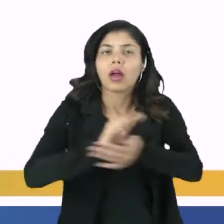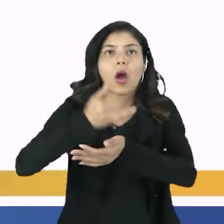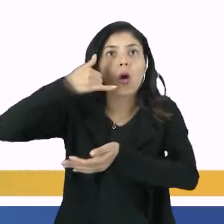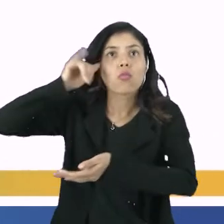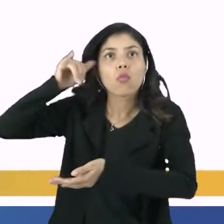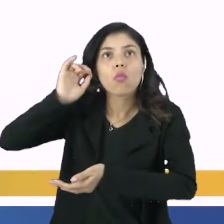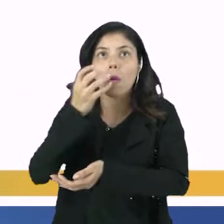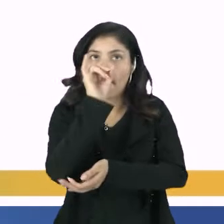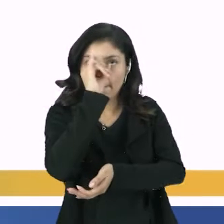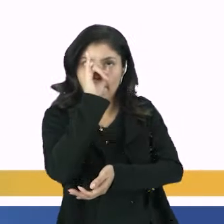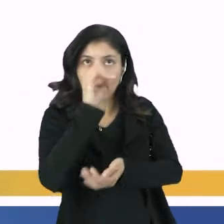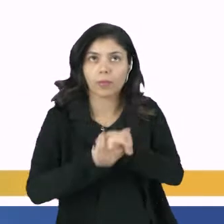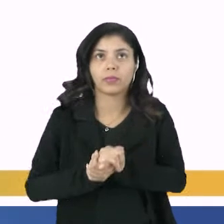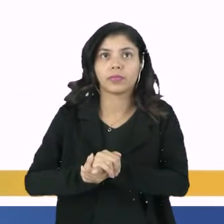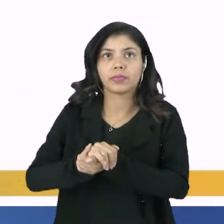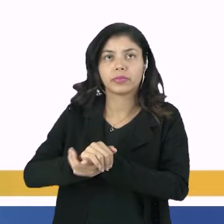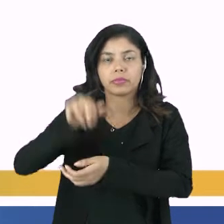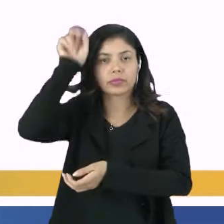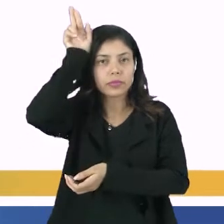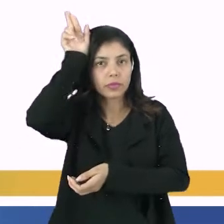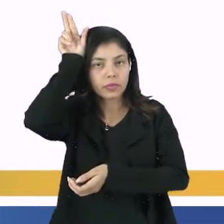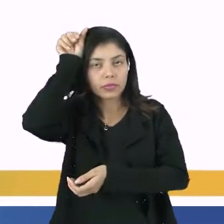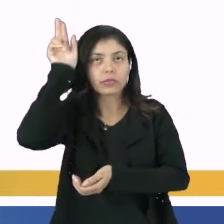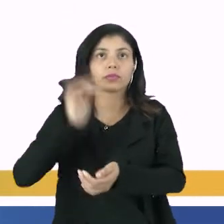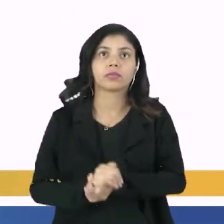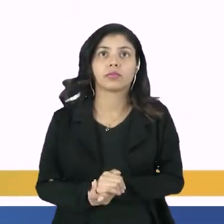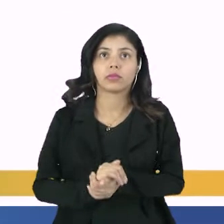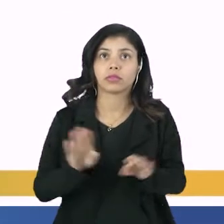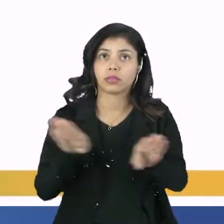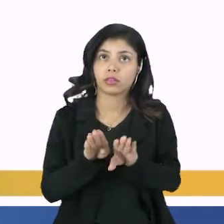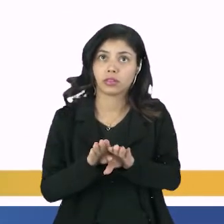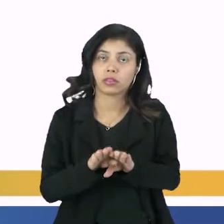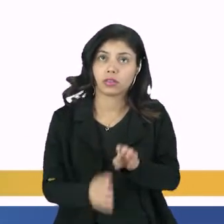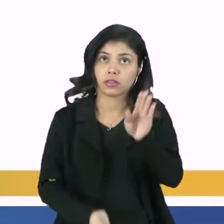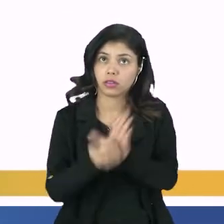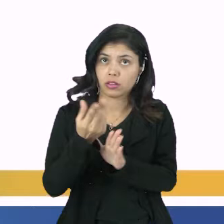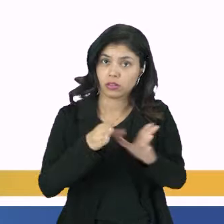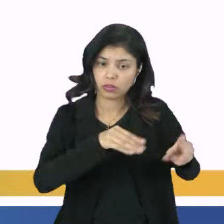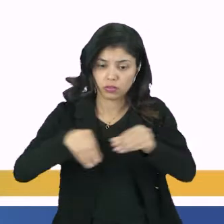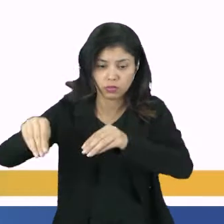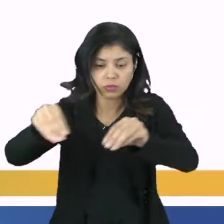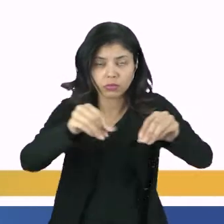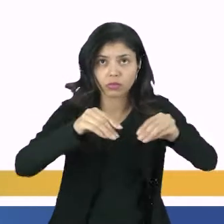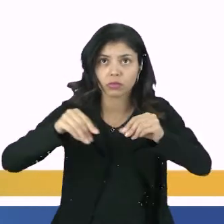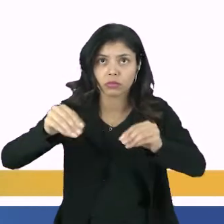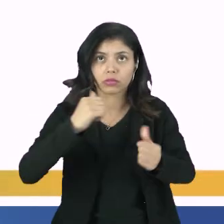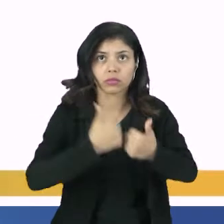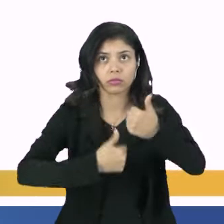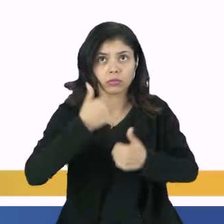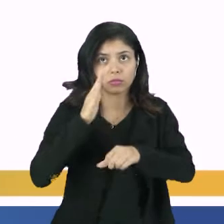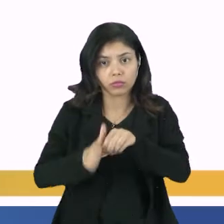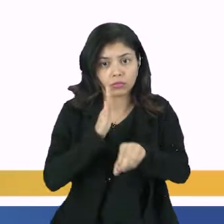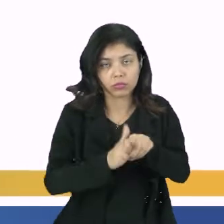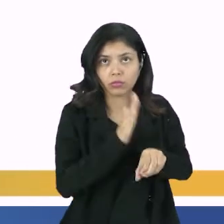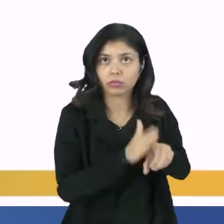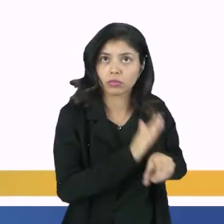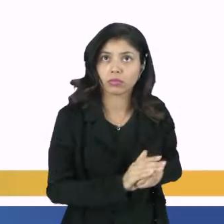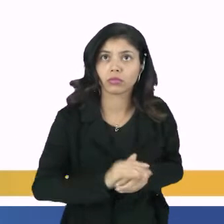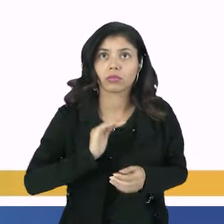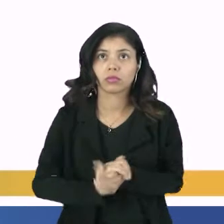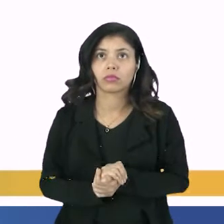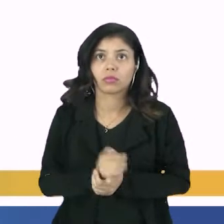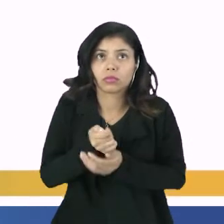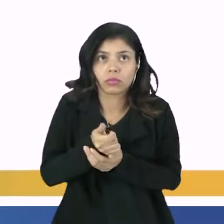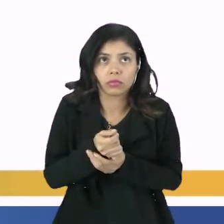bois, porcos, cavalos e etc., e o cultivo de sementes como o trigo, a batata, o arroz, o milho,